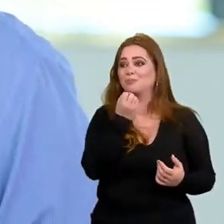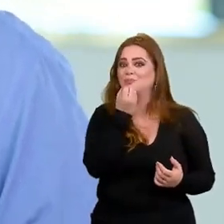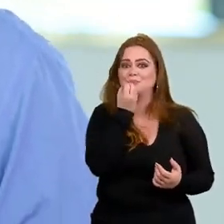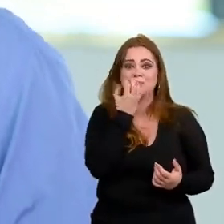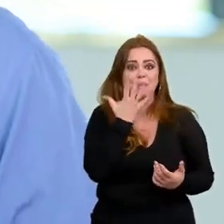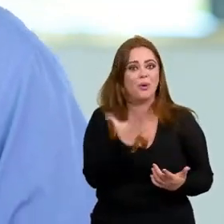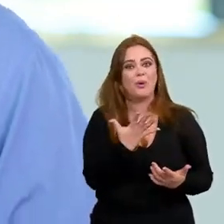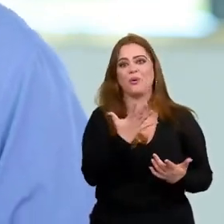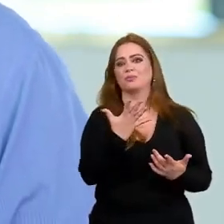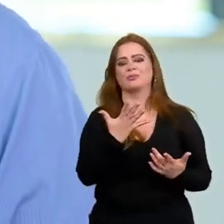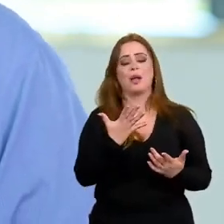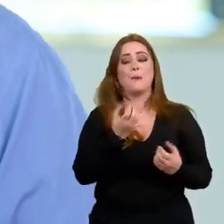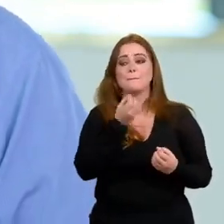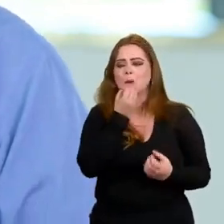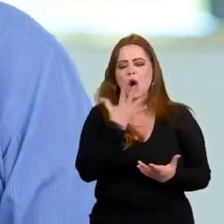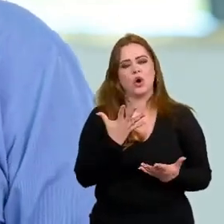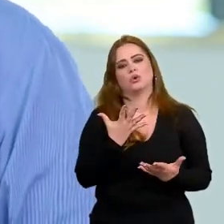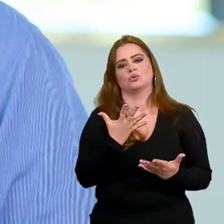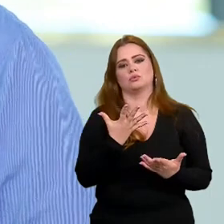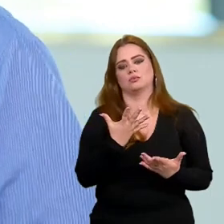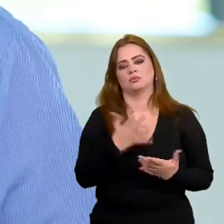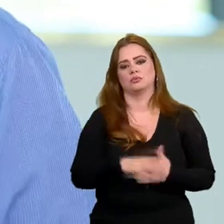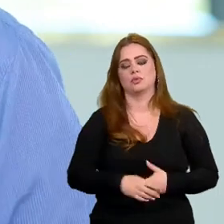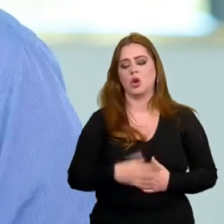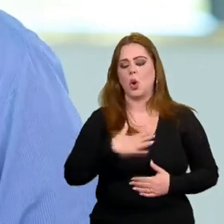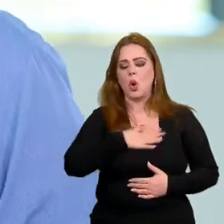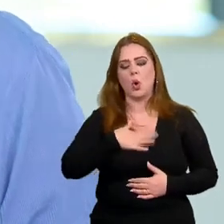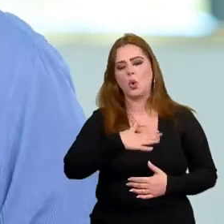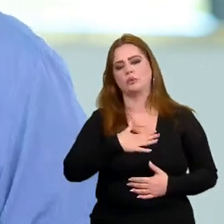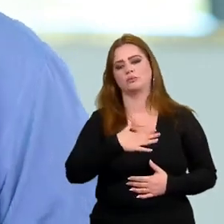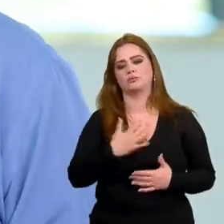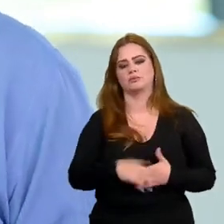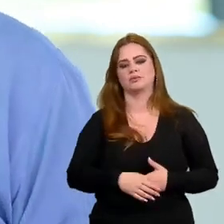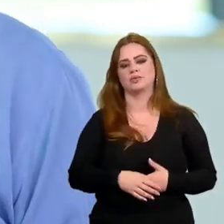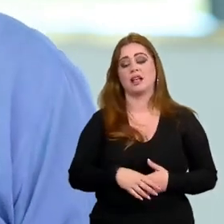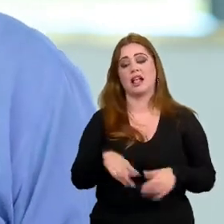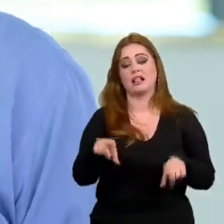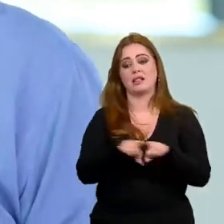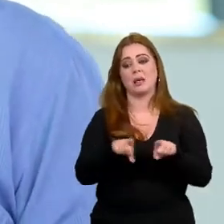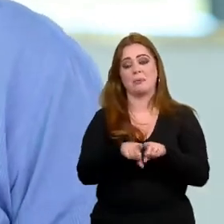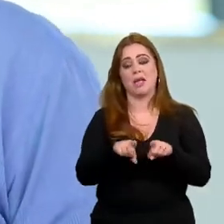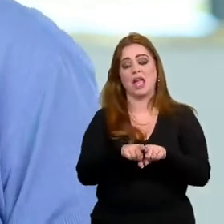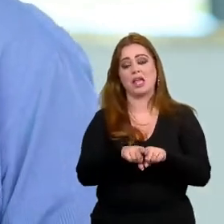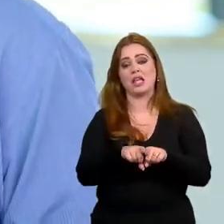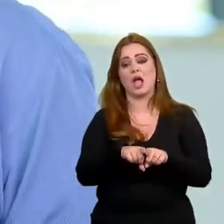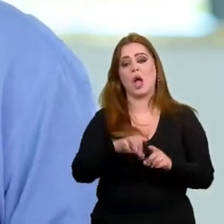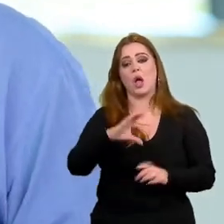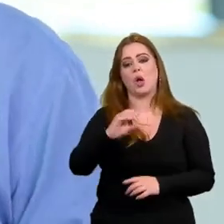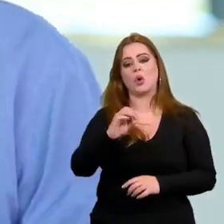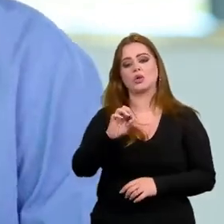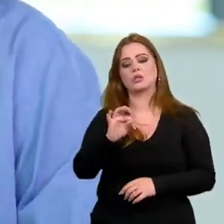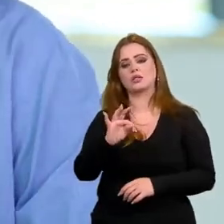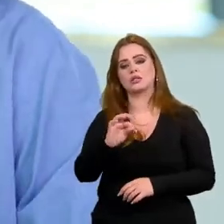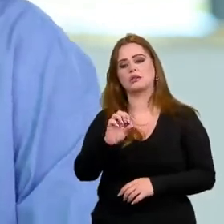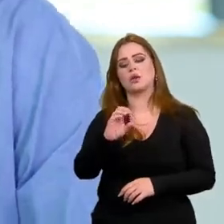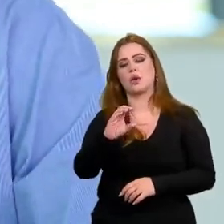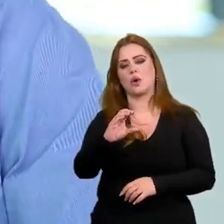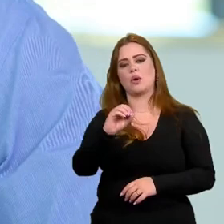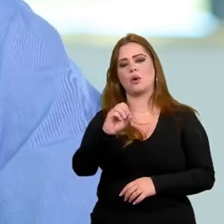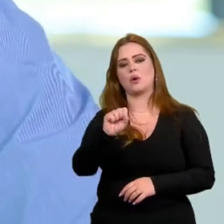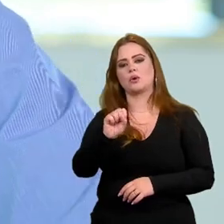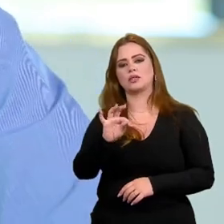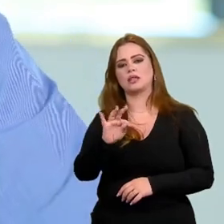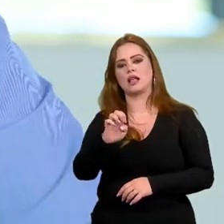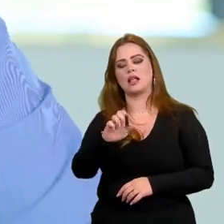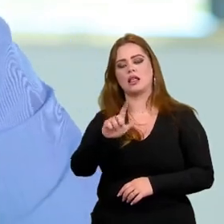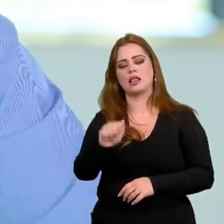nada melhor. Sabe? Então, uma costelinha de porco frita não tem nada melhor. Então, assim, eu gosto dessas coisas. E lá